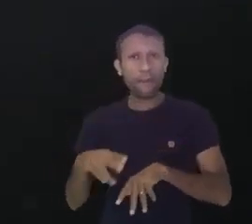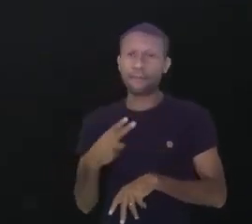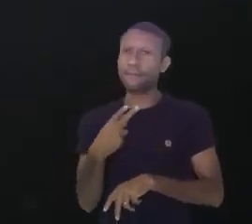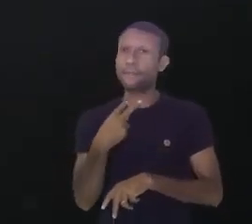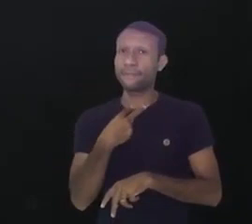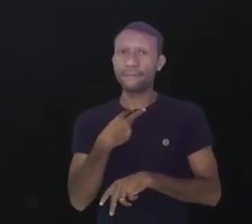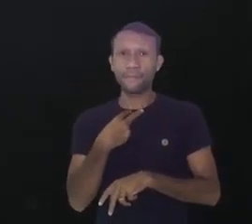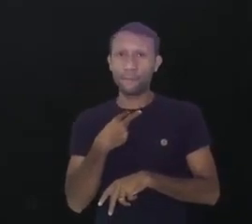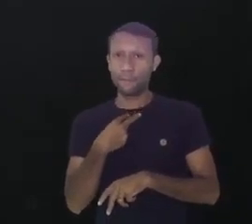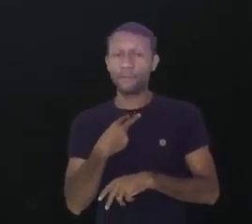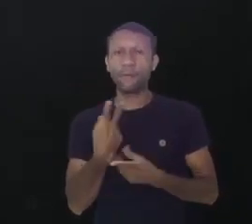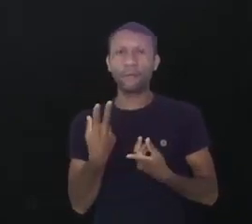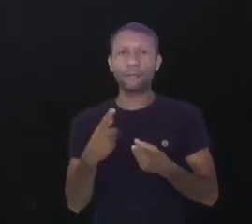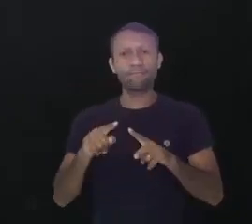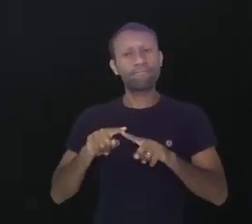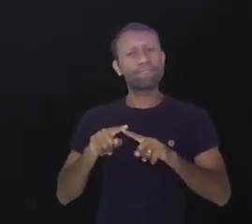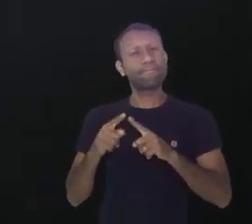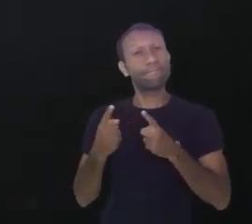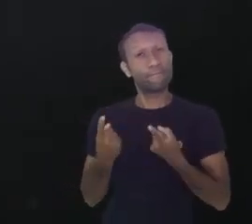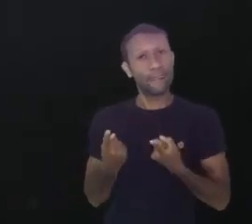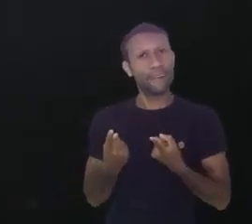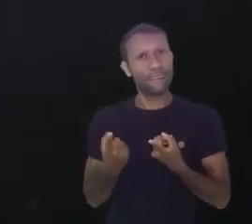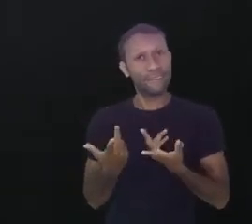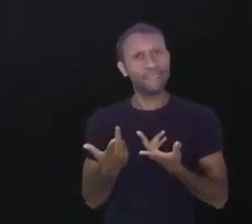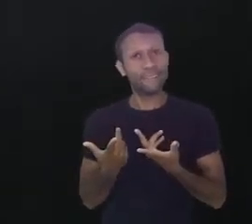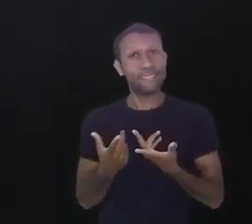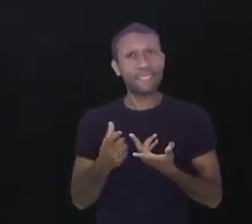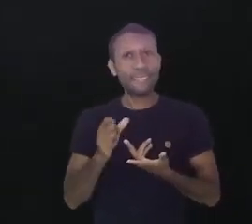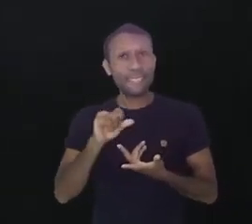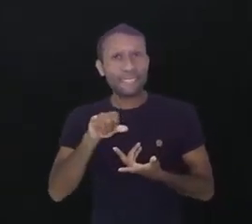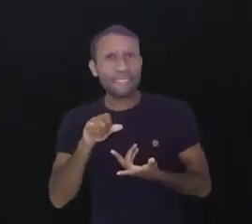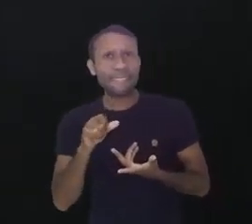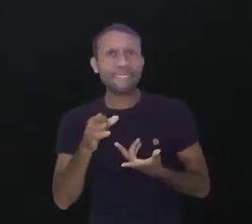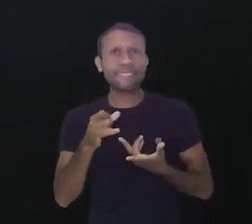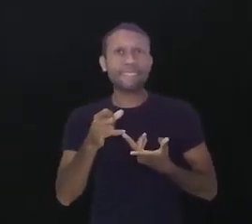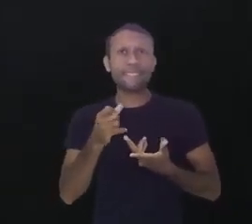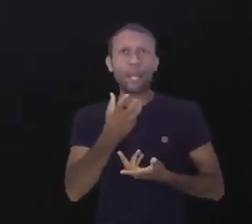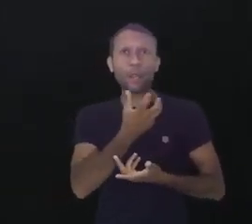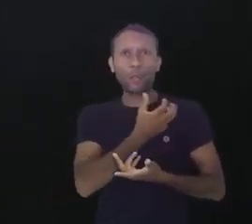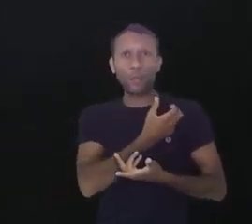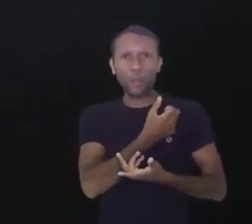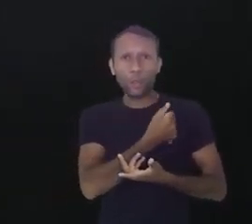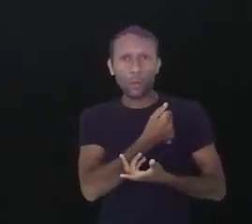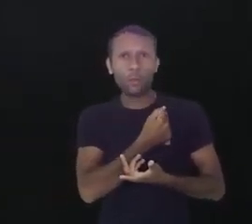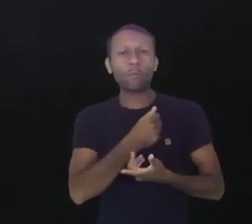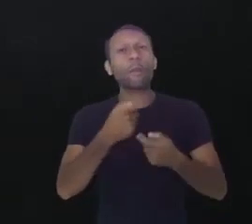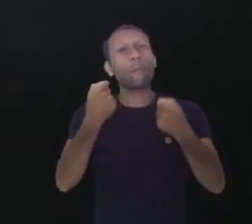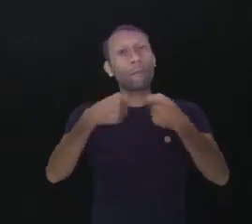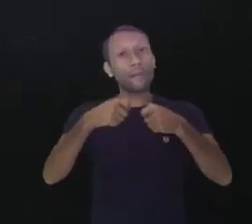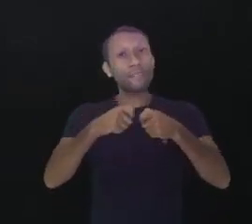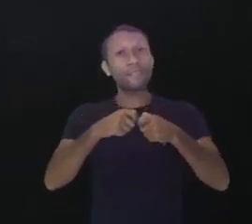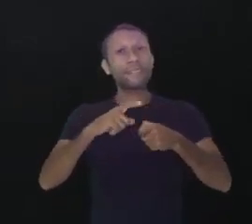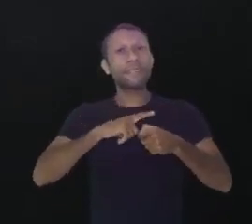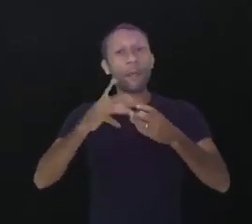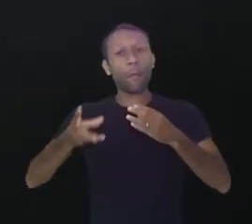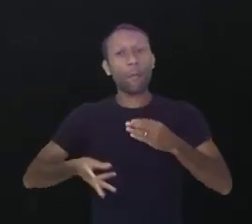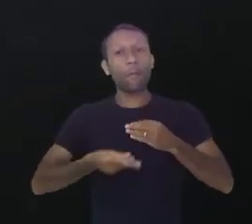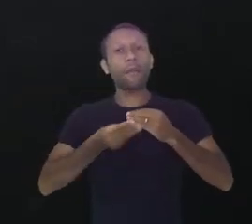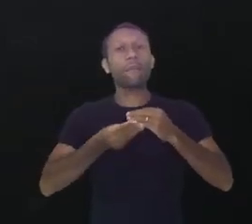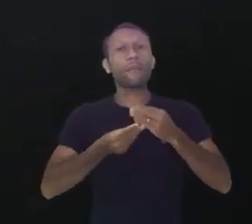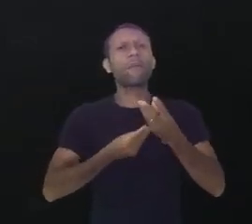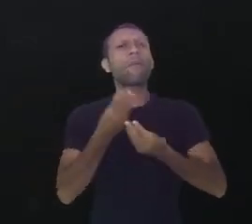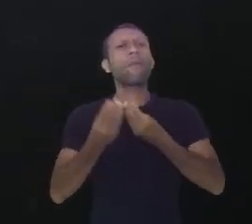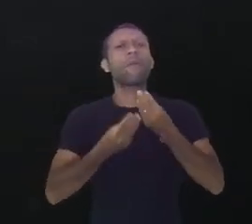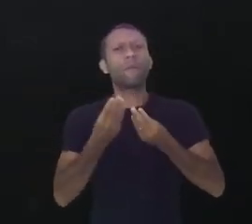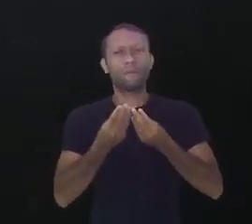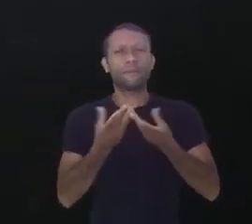pode resolver essa divisão, mas, olha que legal, para números decimais, a gente consegue resolvê-la.